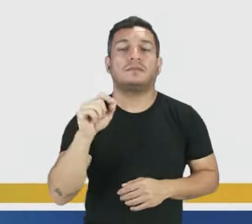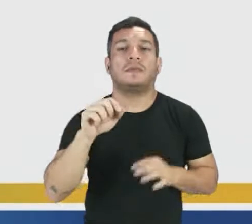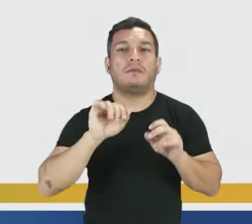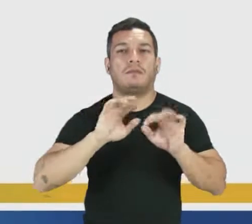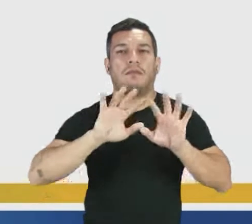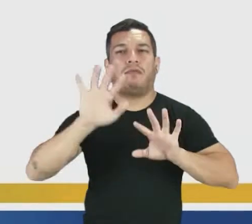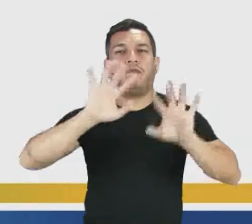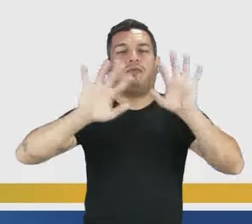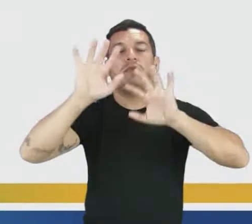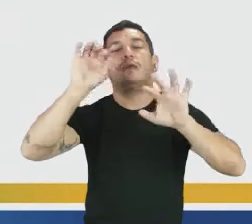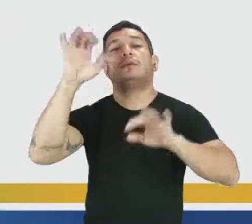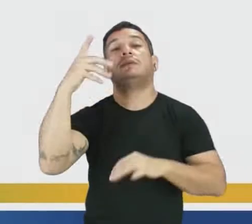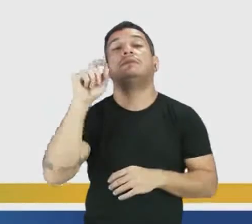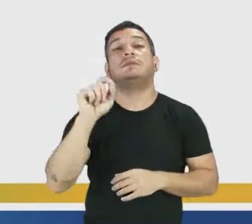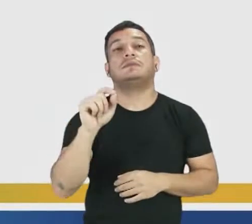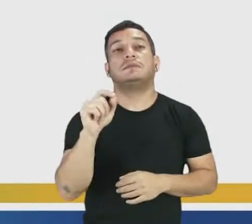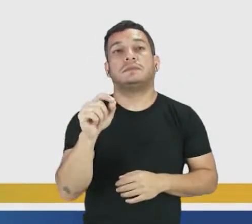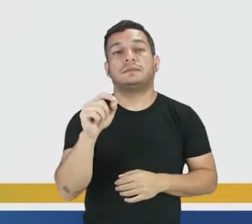vaporizado. Então, o que acontece?